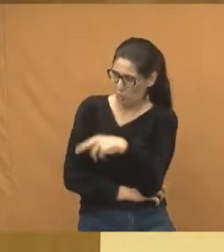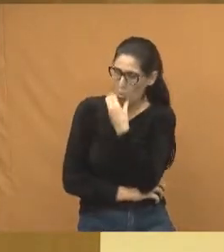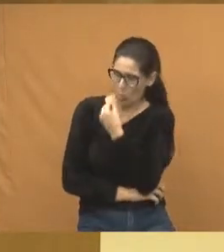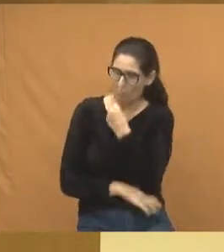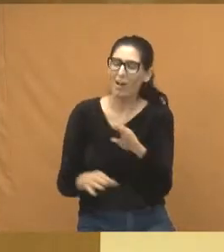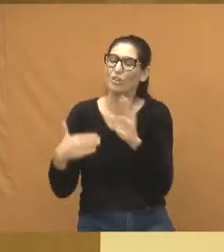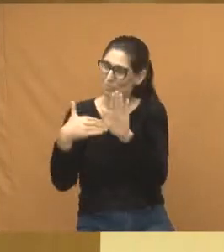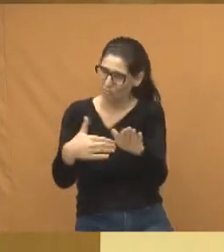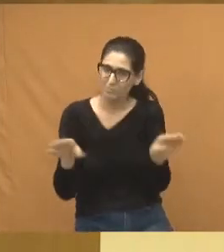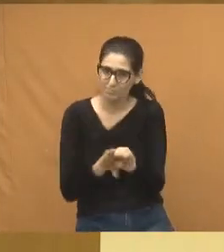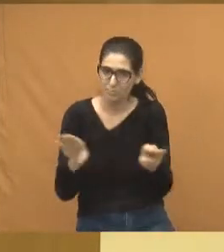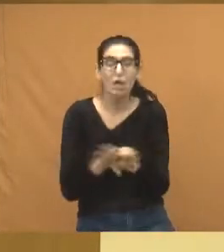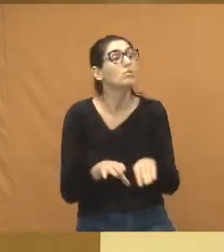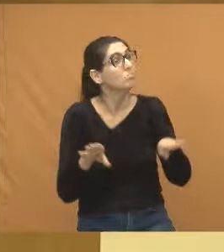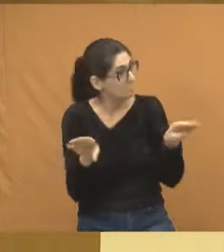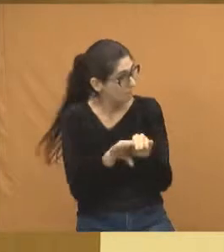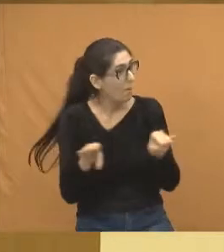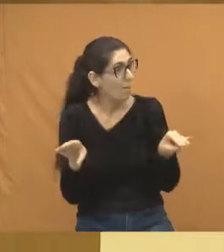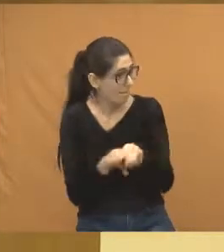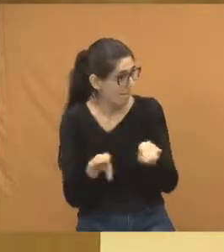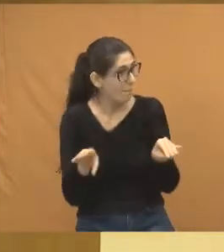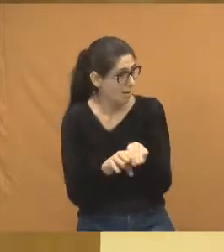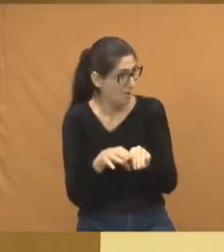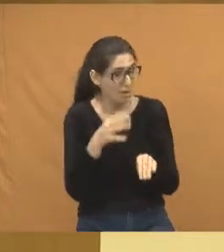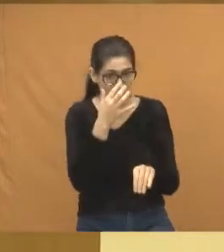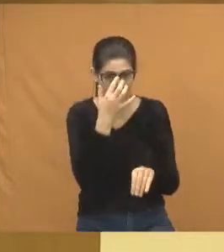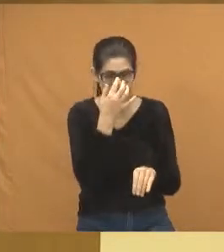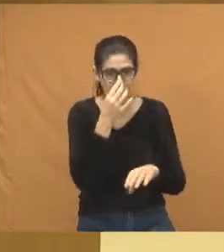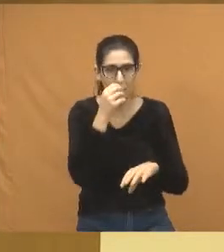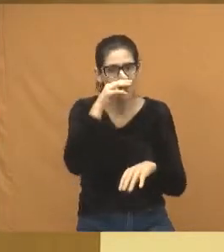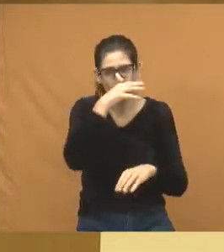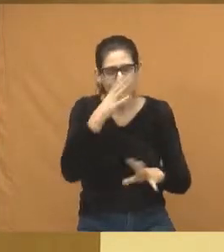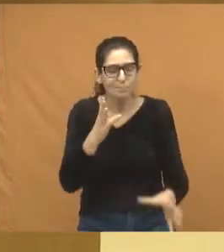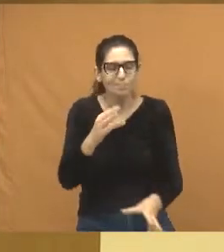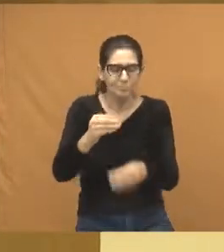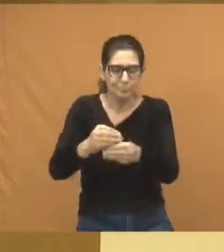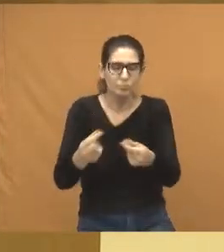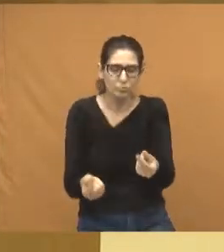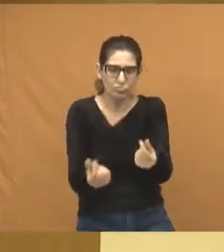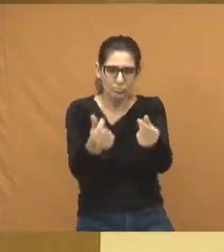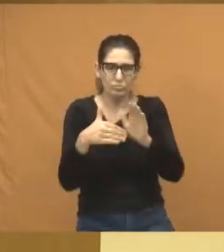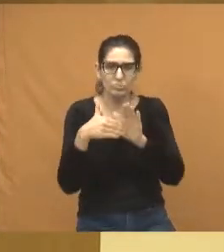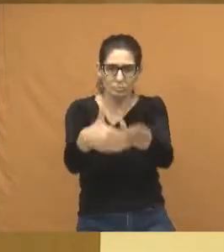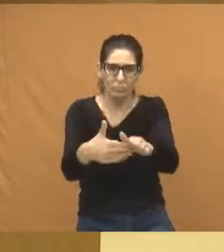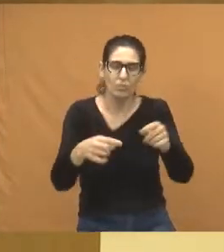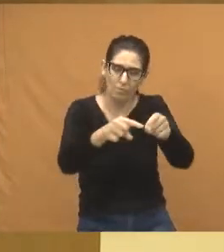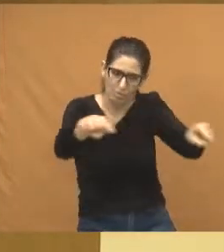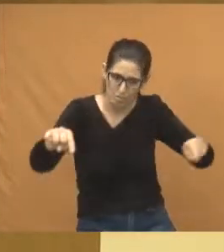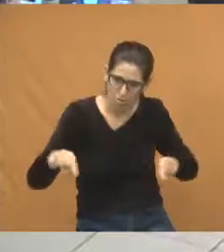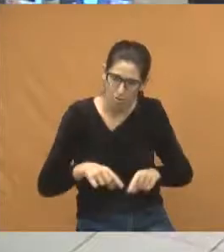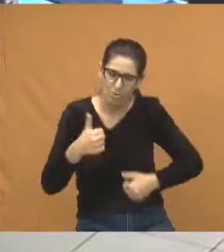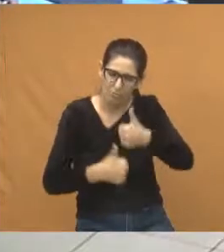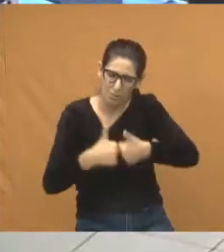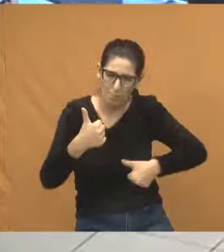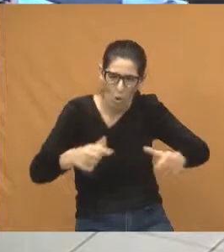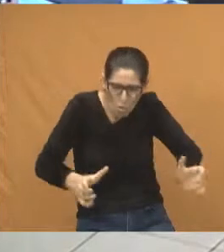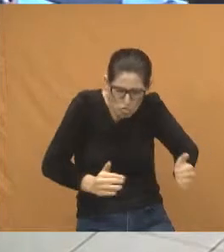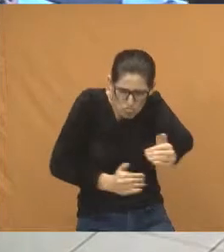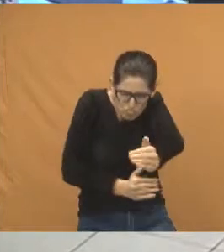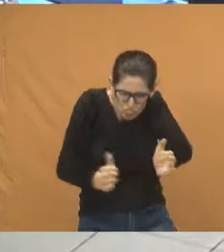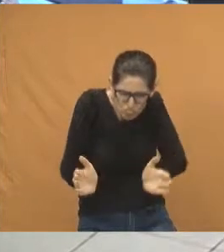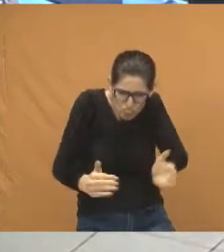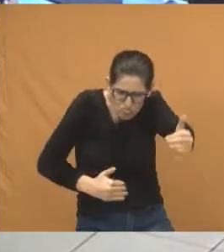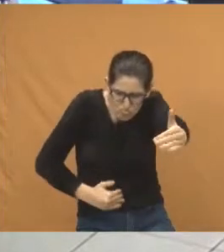emenda também para melhorar mais ainda a situação, não só da pracinha, mas também da quadra de areia, que apesar de ser muito pequenininha, mas é